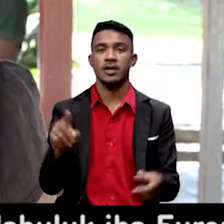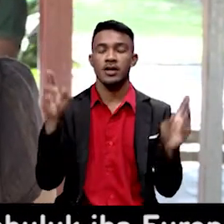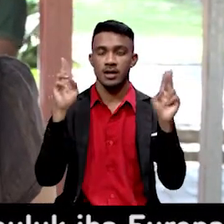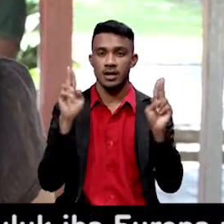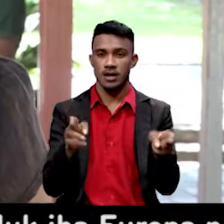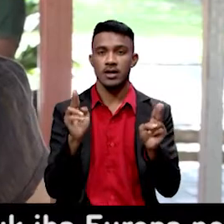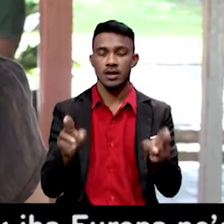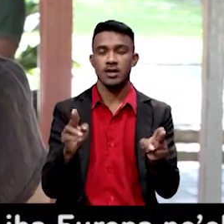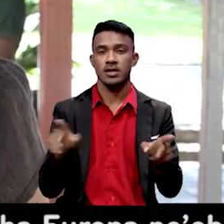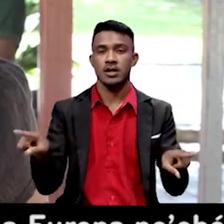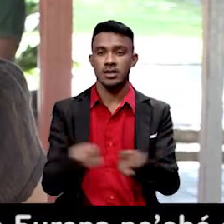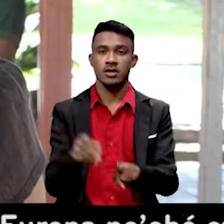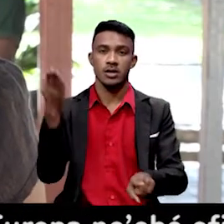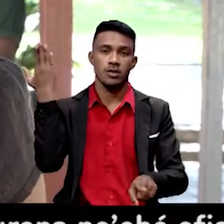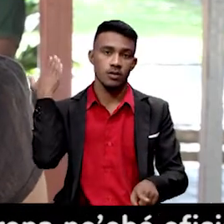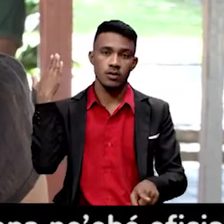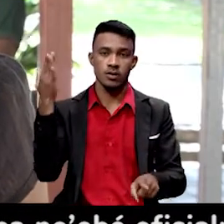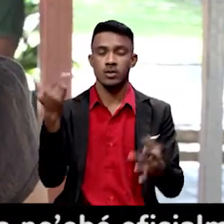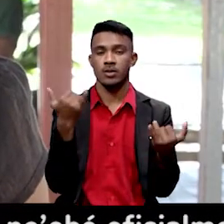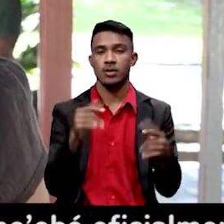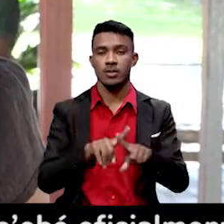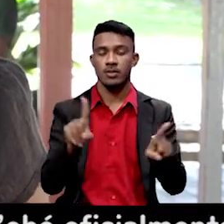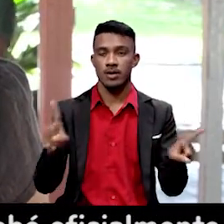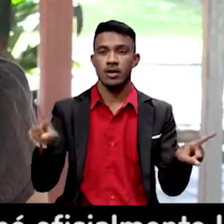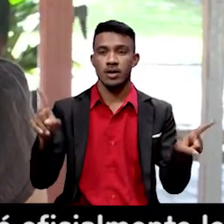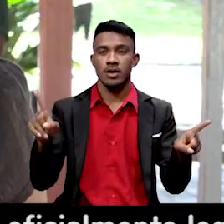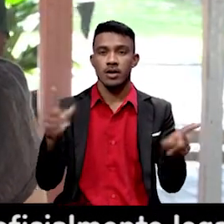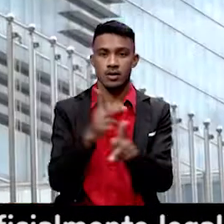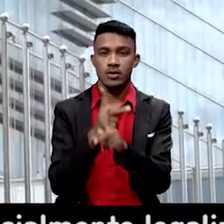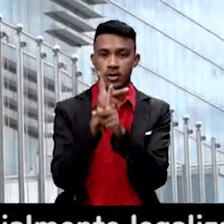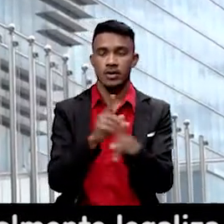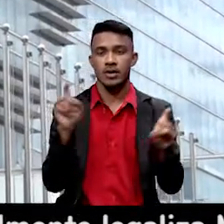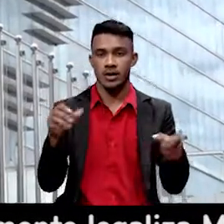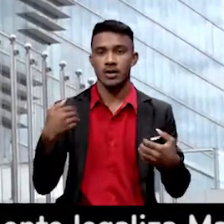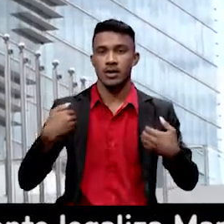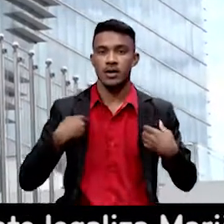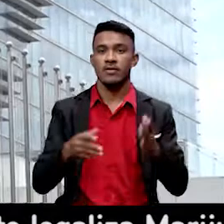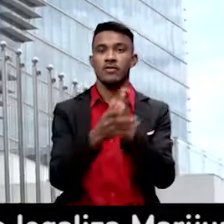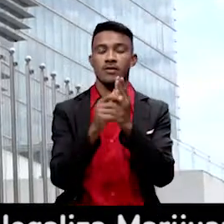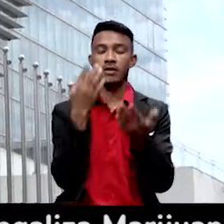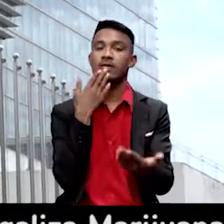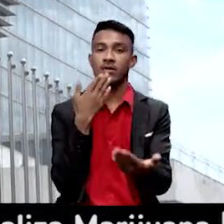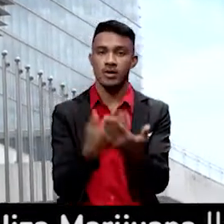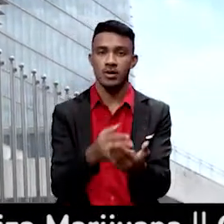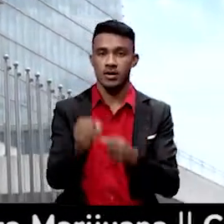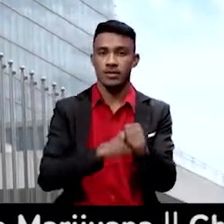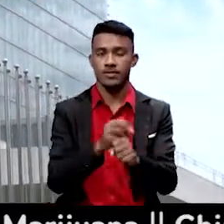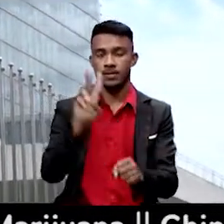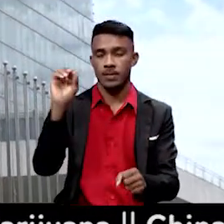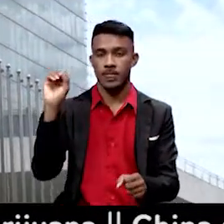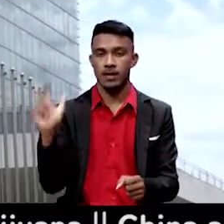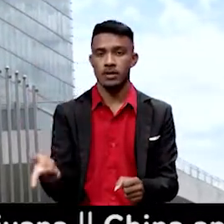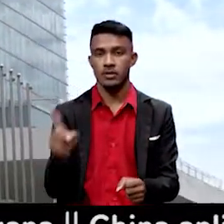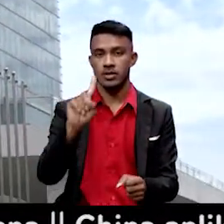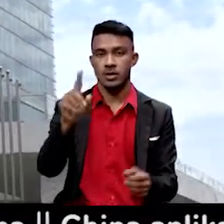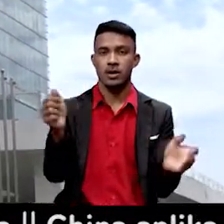nulu mebe execução ne tem que ir a qualidade. Orçamento geral do Estado tinha rio em rua Ruanulo Racing Ida,